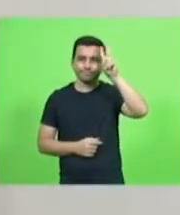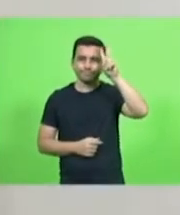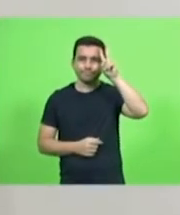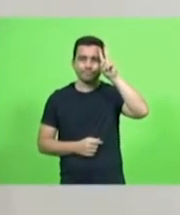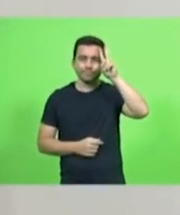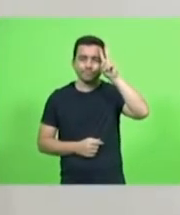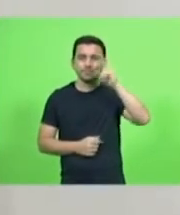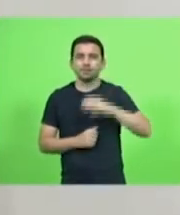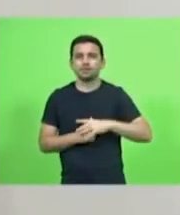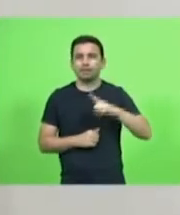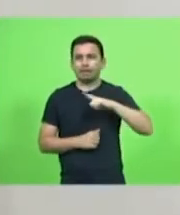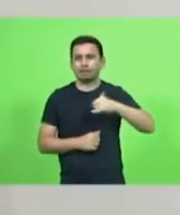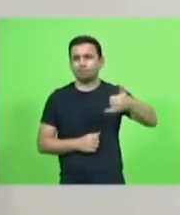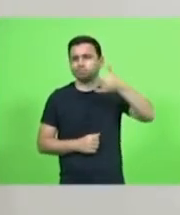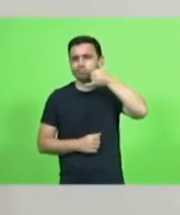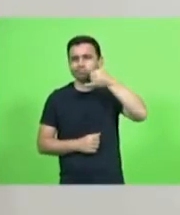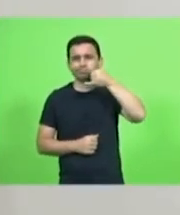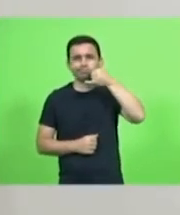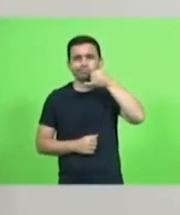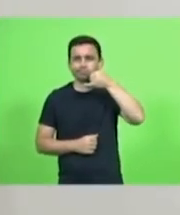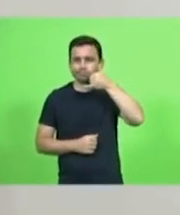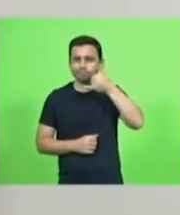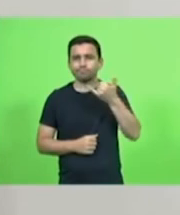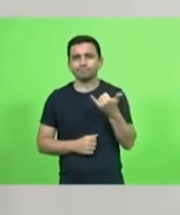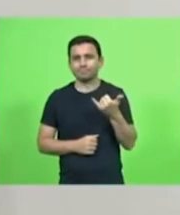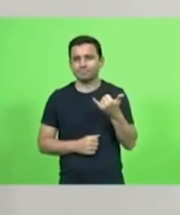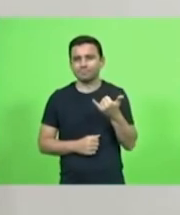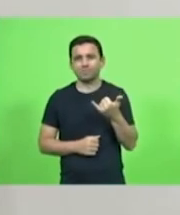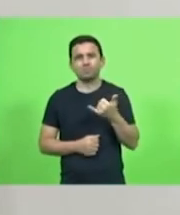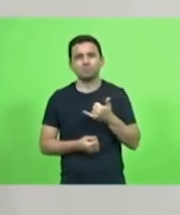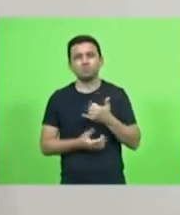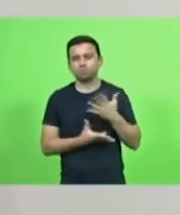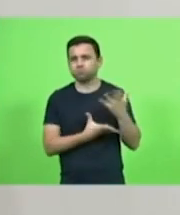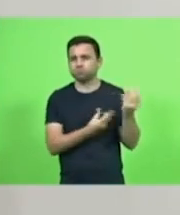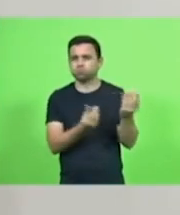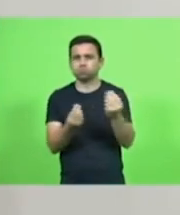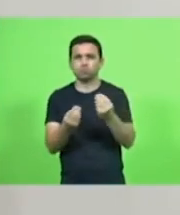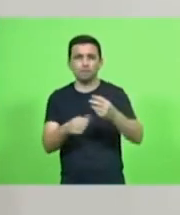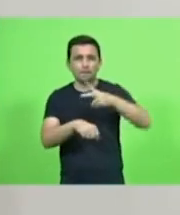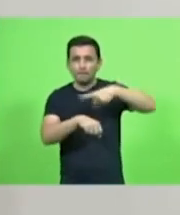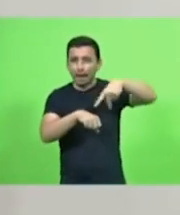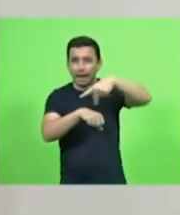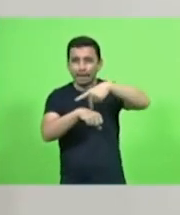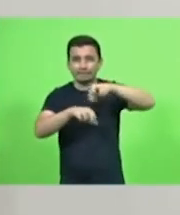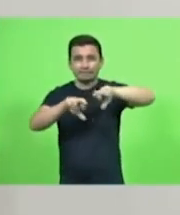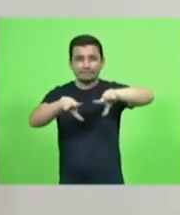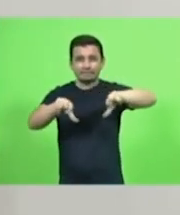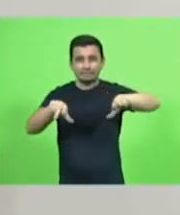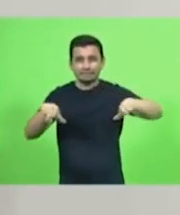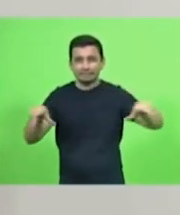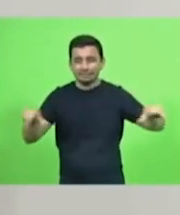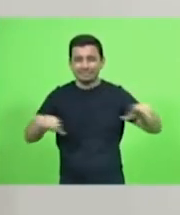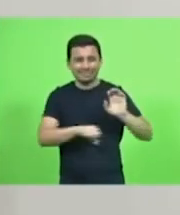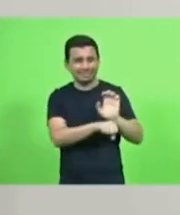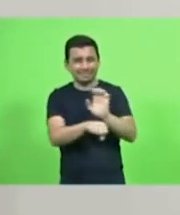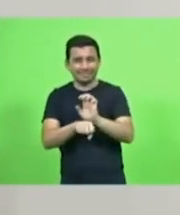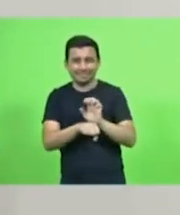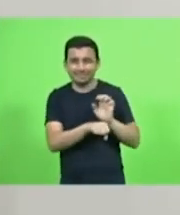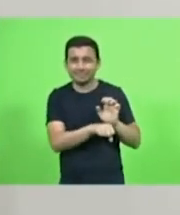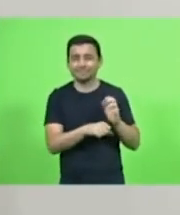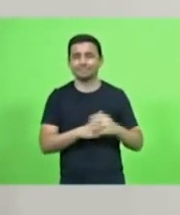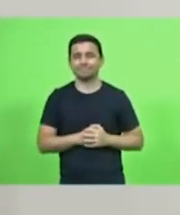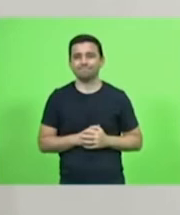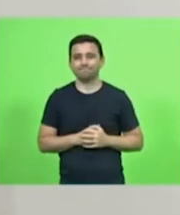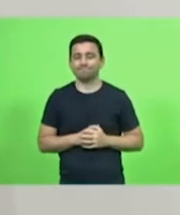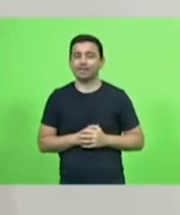nós recebemos ligações e manifestações de vários países, de todos os estados. Mamãe